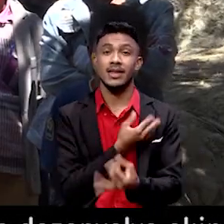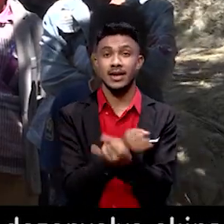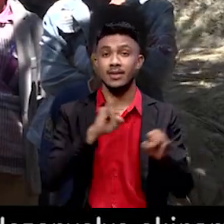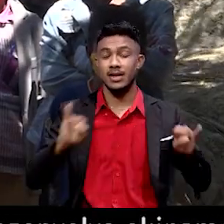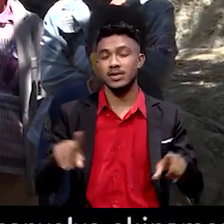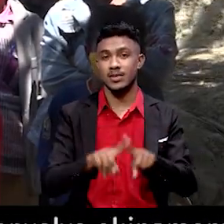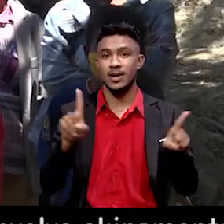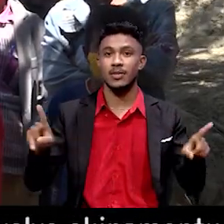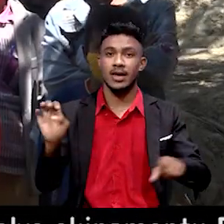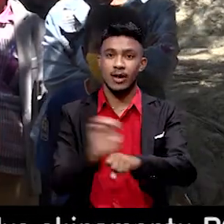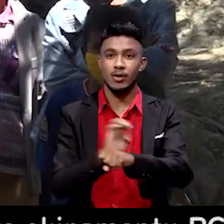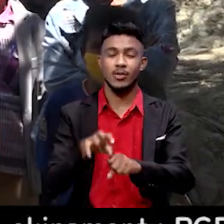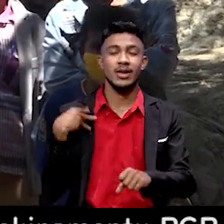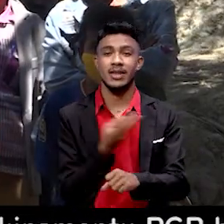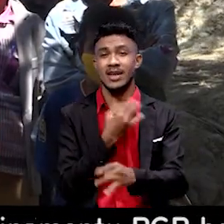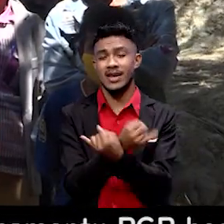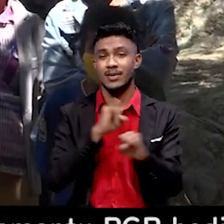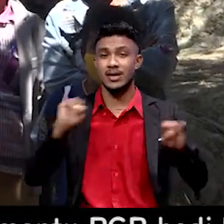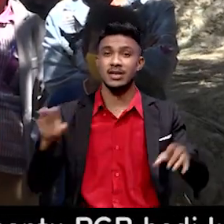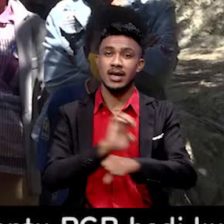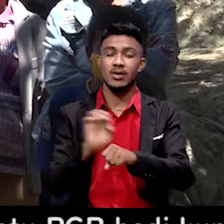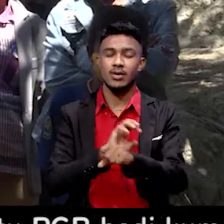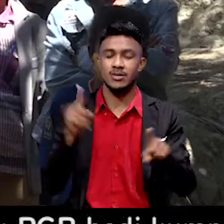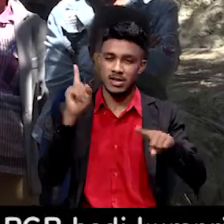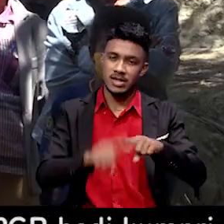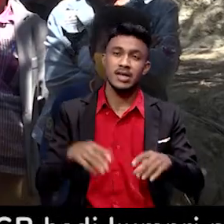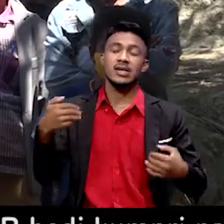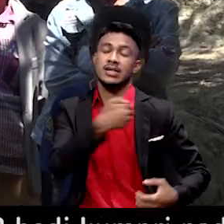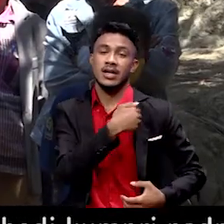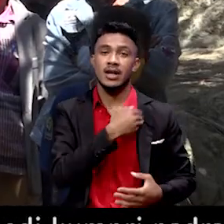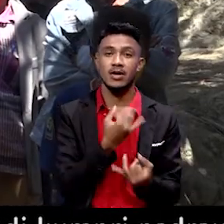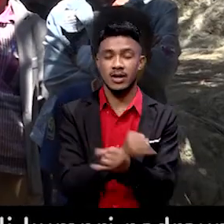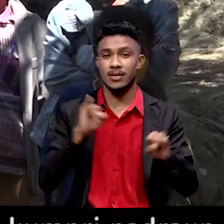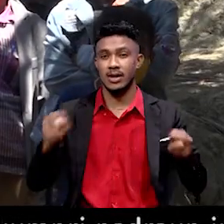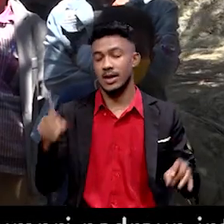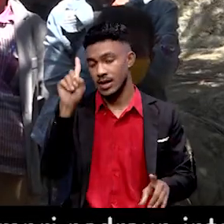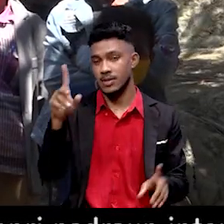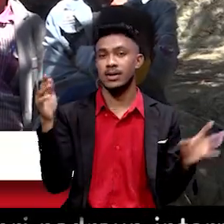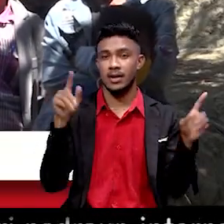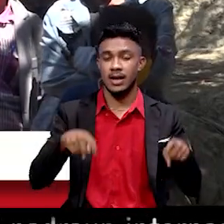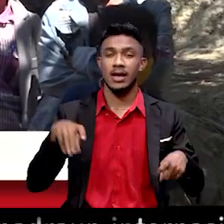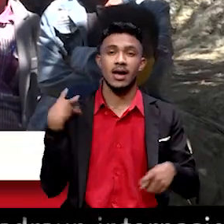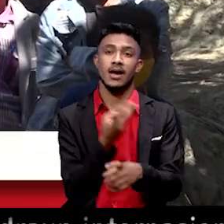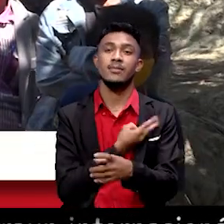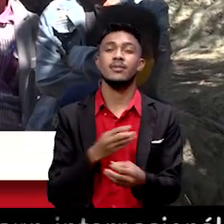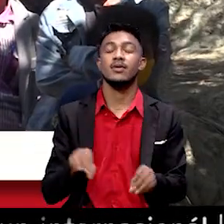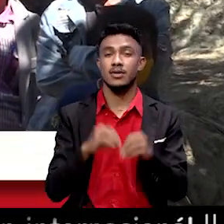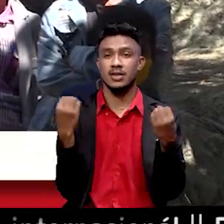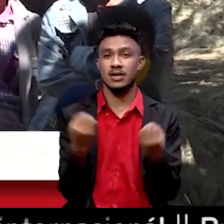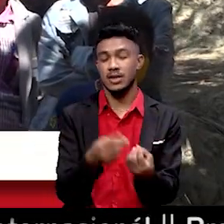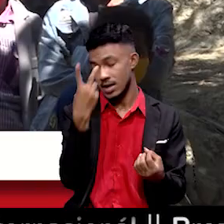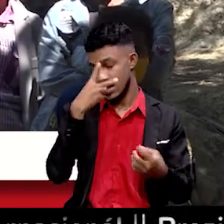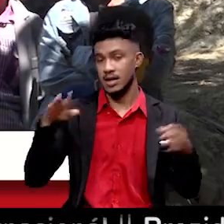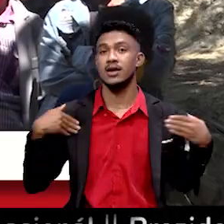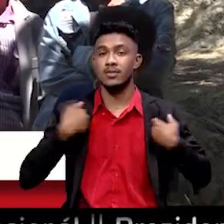Bebe ekonomikamente tene independensia ekonomik si dokumenti. Antau idane ma tem ki ame organiza malu halonatar hal toos inkli hakiak